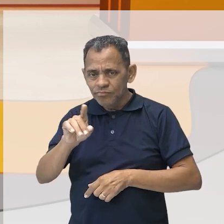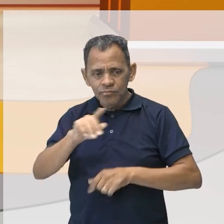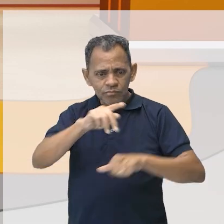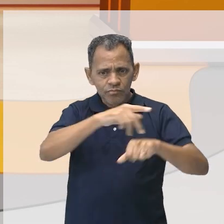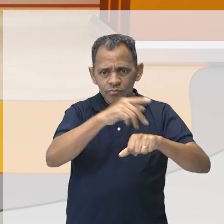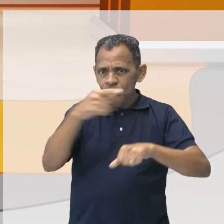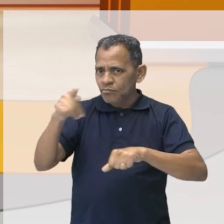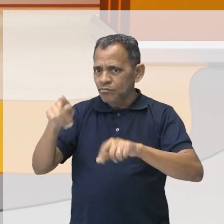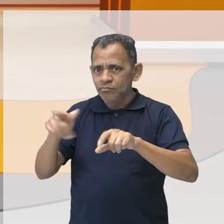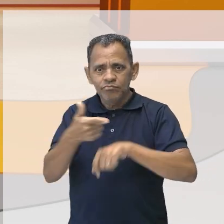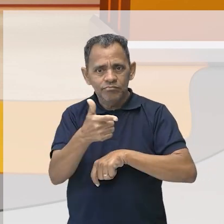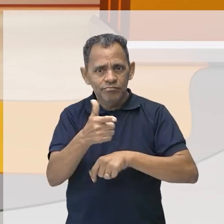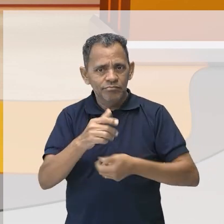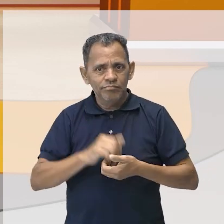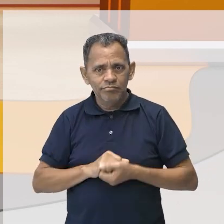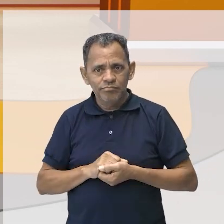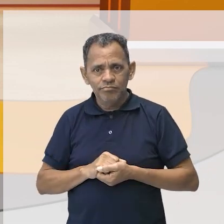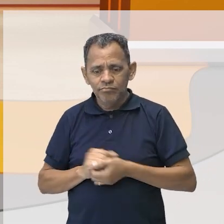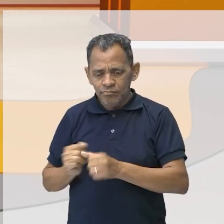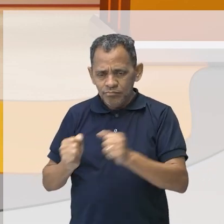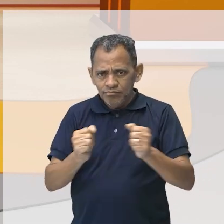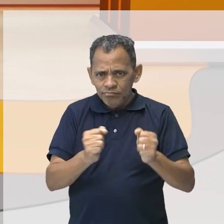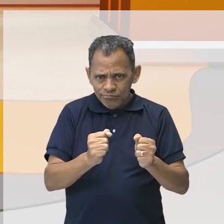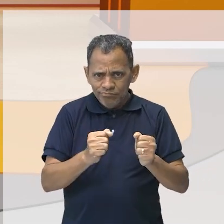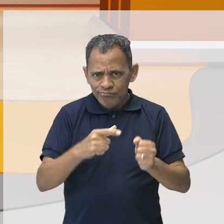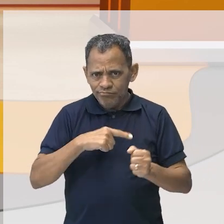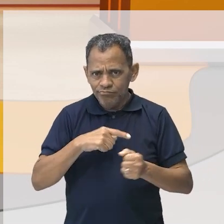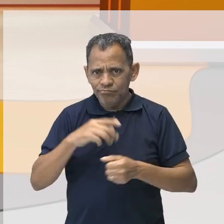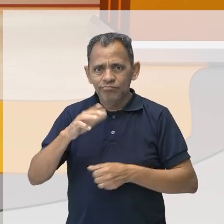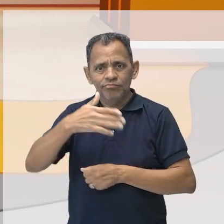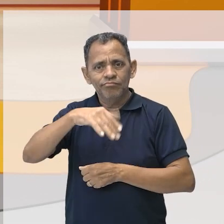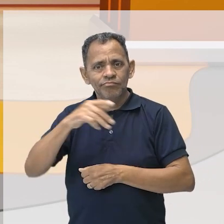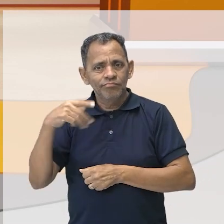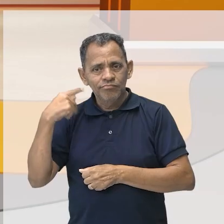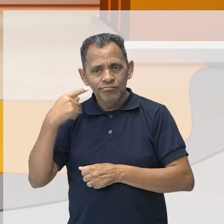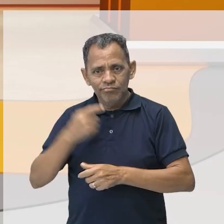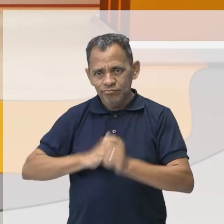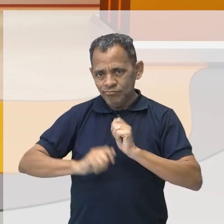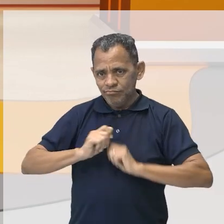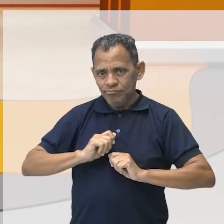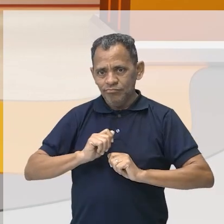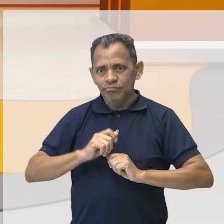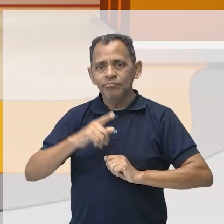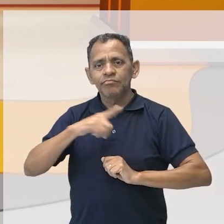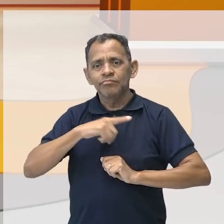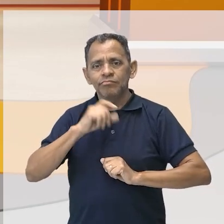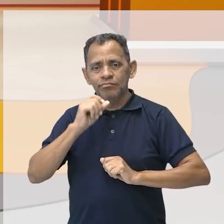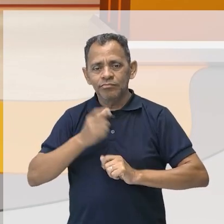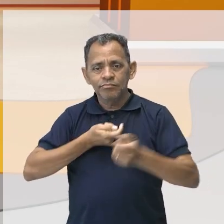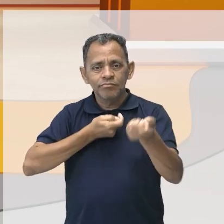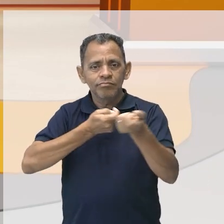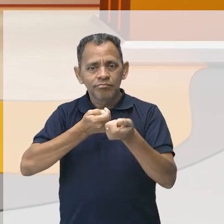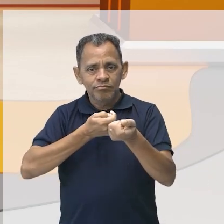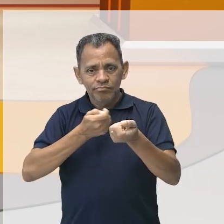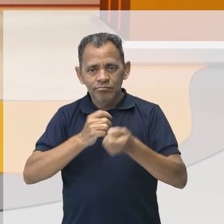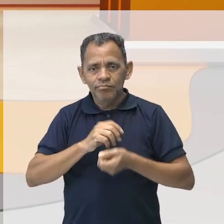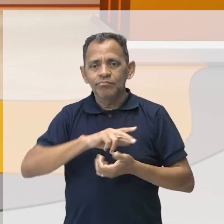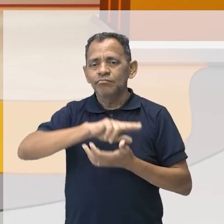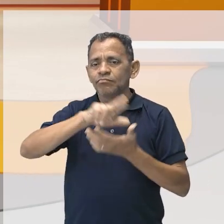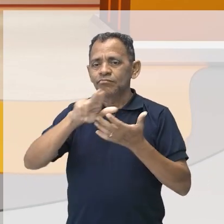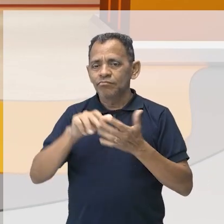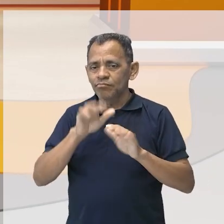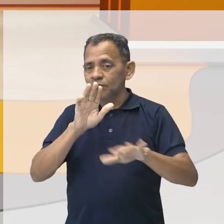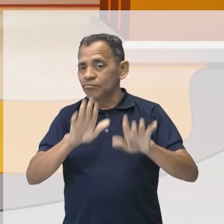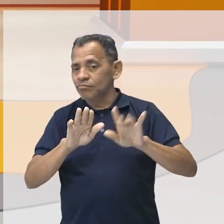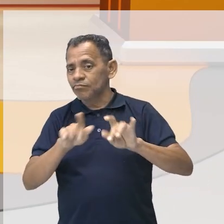grande potencial também aí, tanto da parte política quanto da parte econômica, que acaba ali dominando várias situações